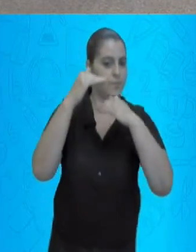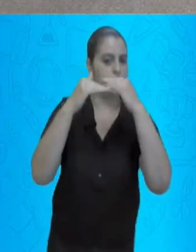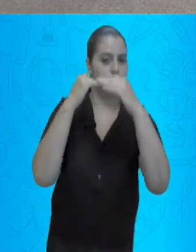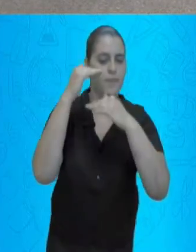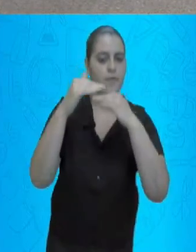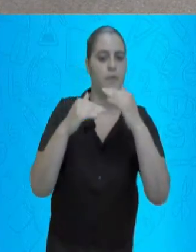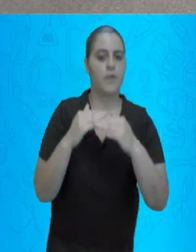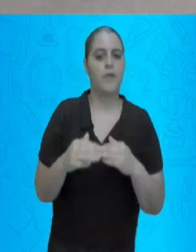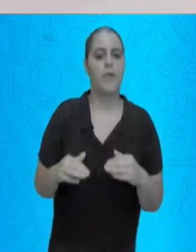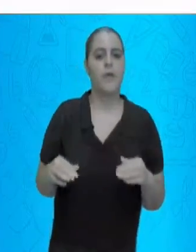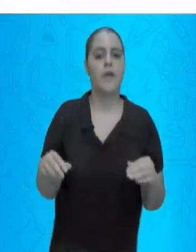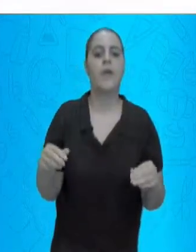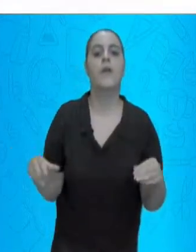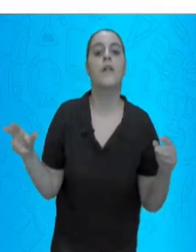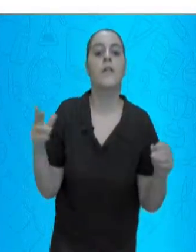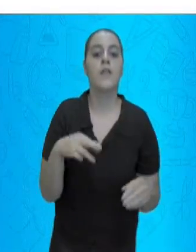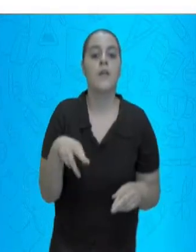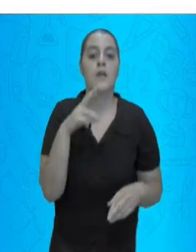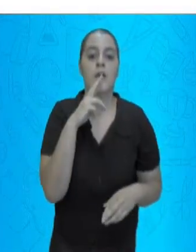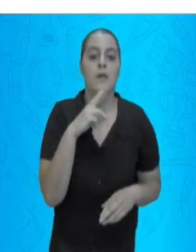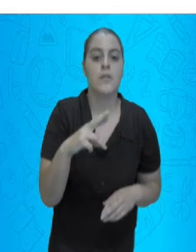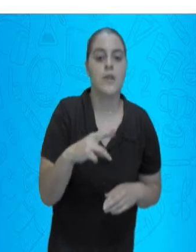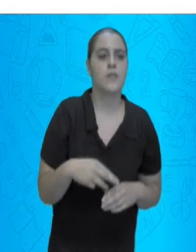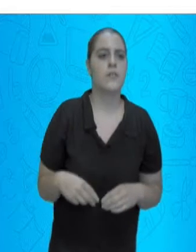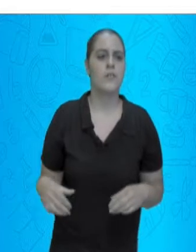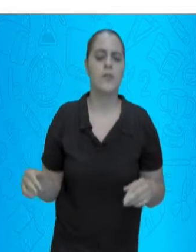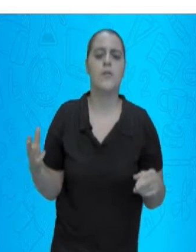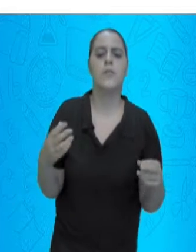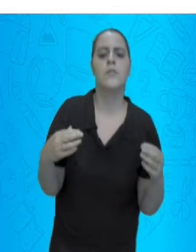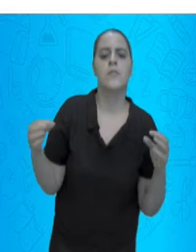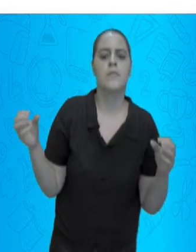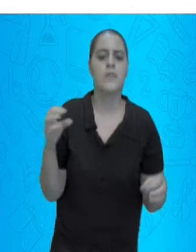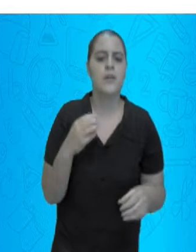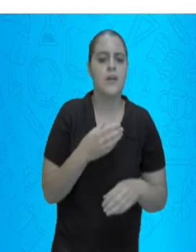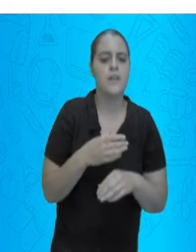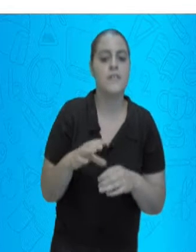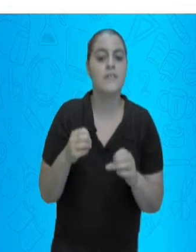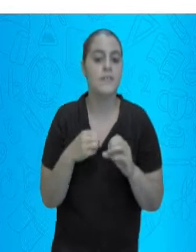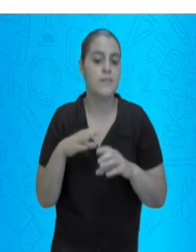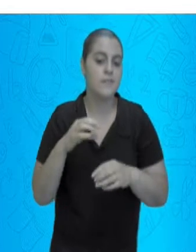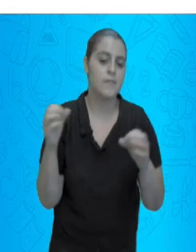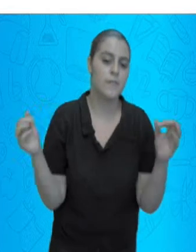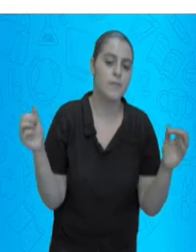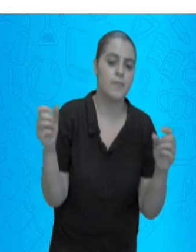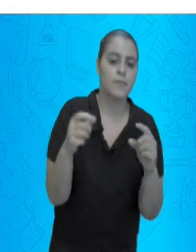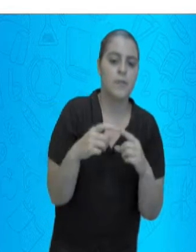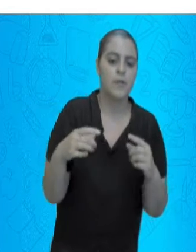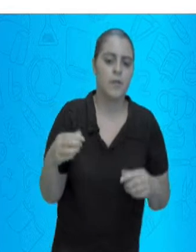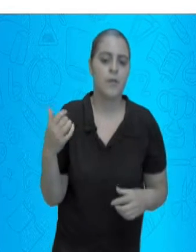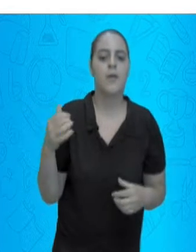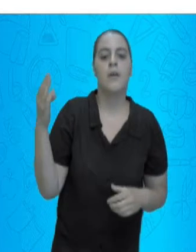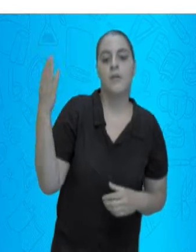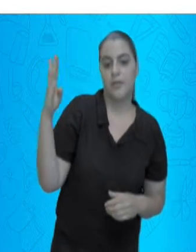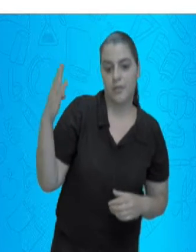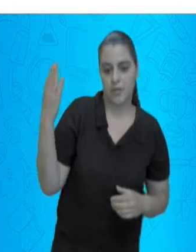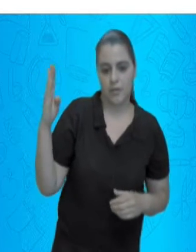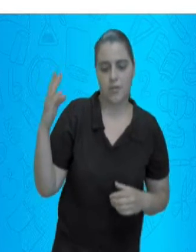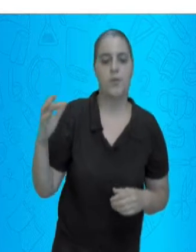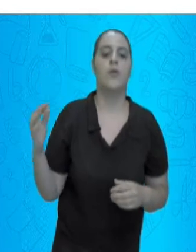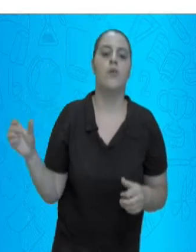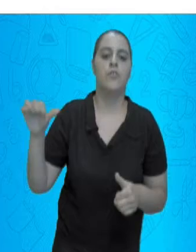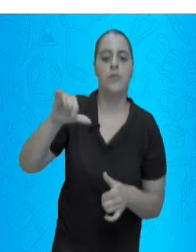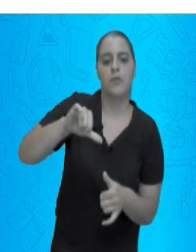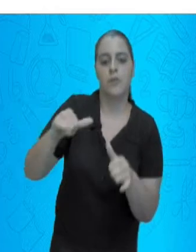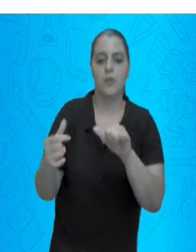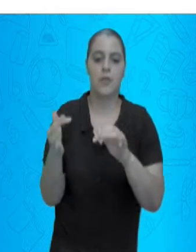e ela resulta da ação combinada de processos físicos, químicos e